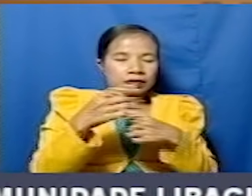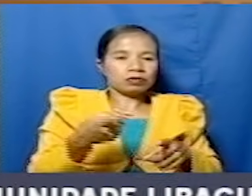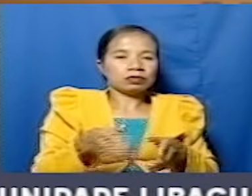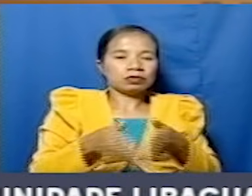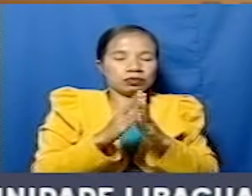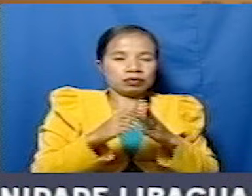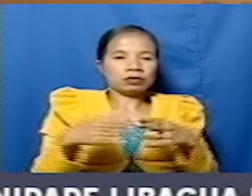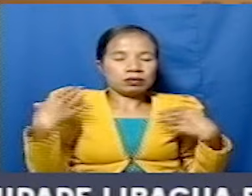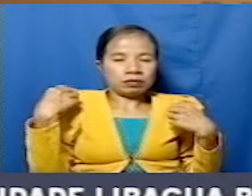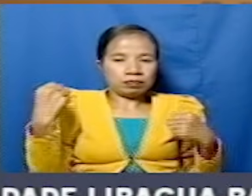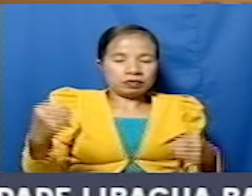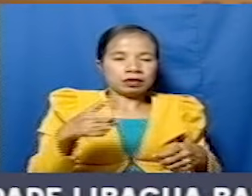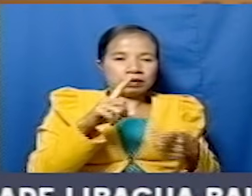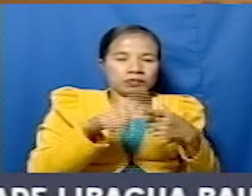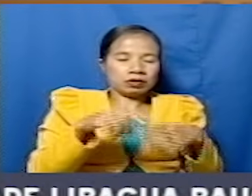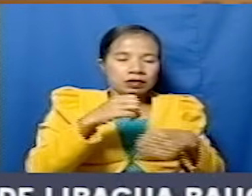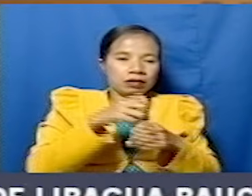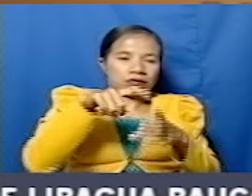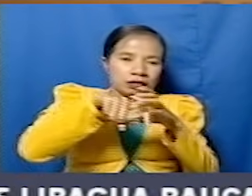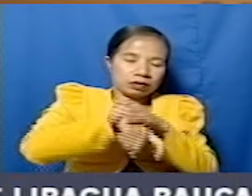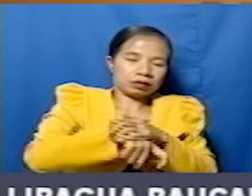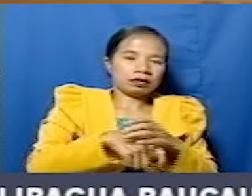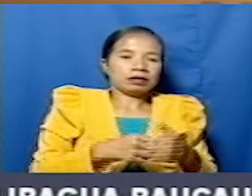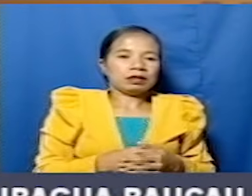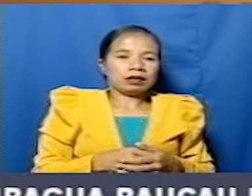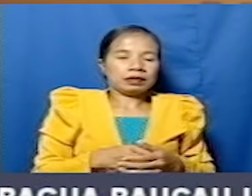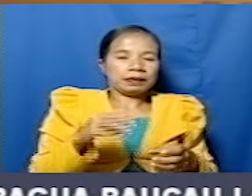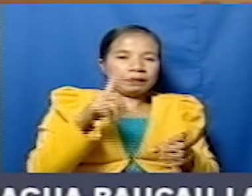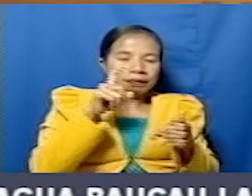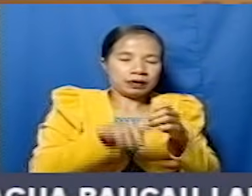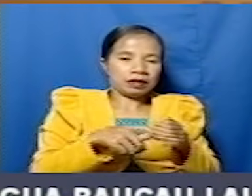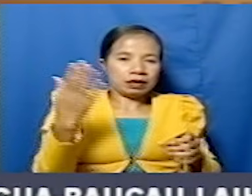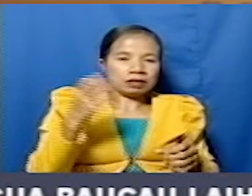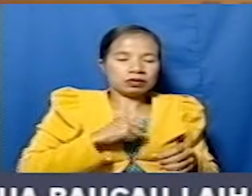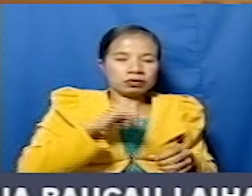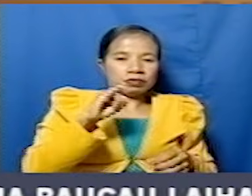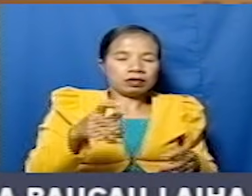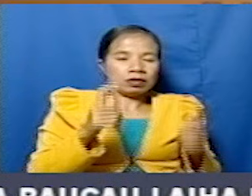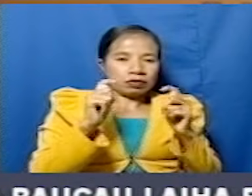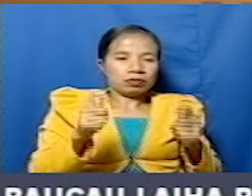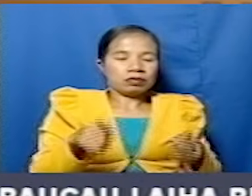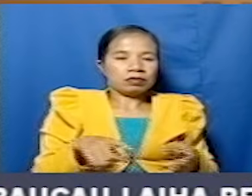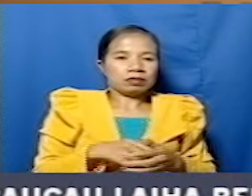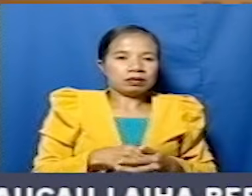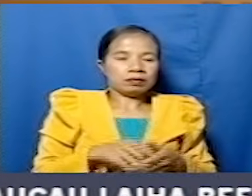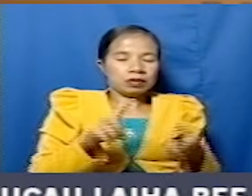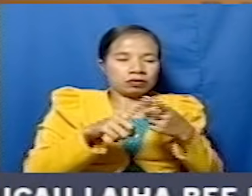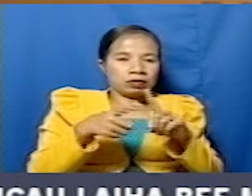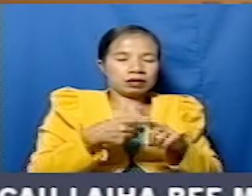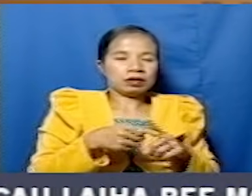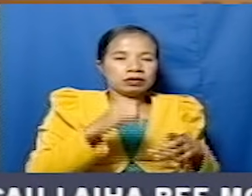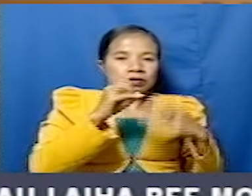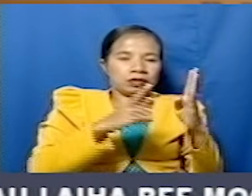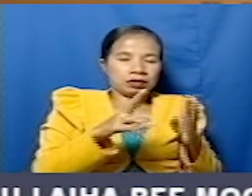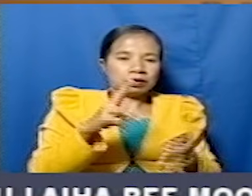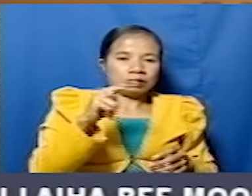usukbit molokahu perfurasaun mina e afeto com a suai. Tamane ami koko liga ho amine belo Nuno Saldanha no Julio